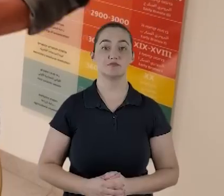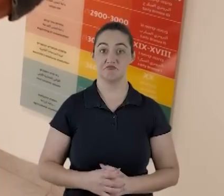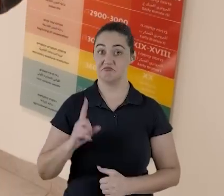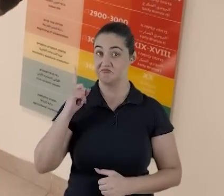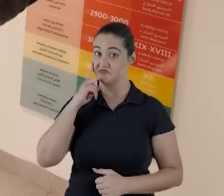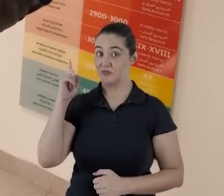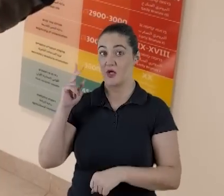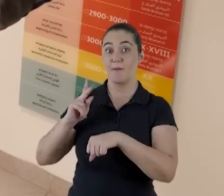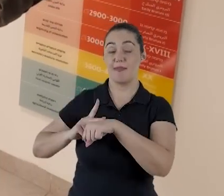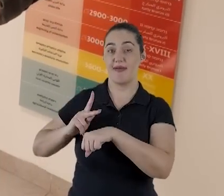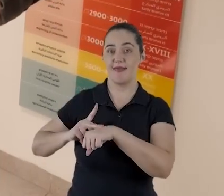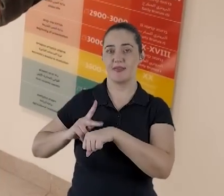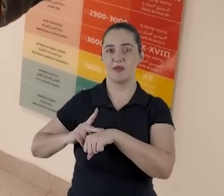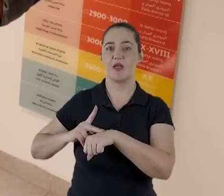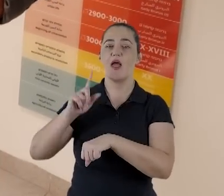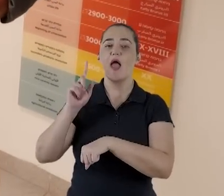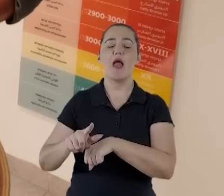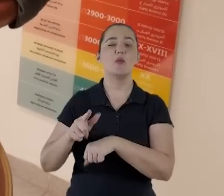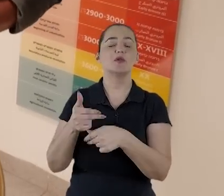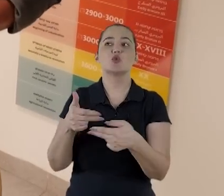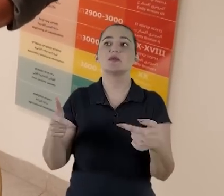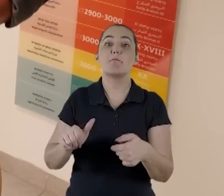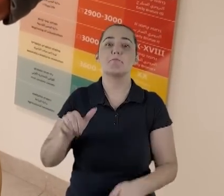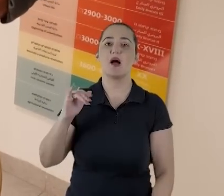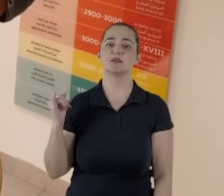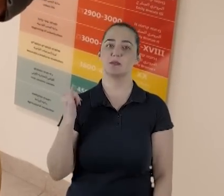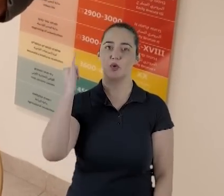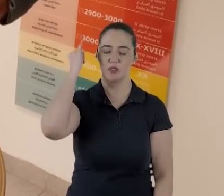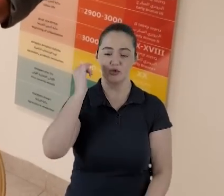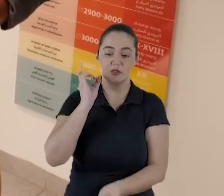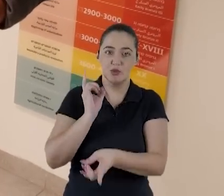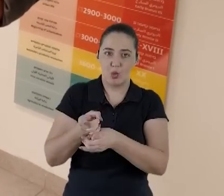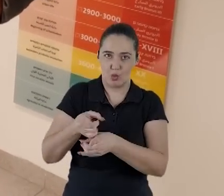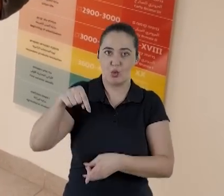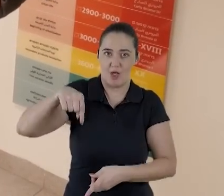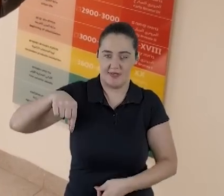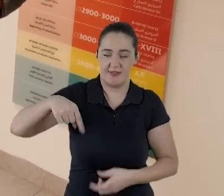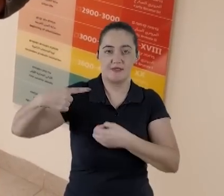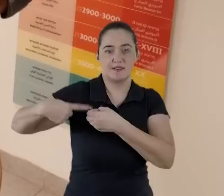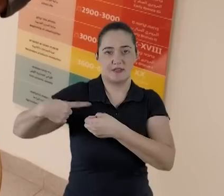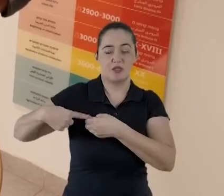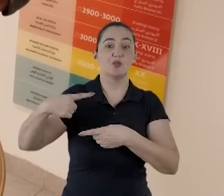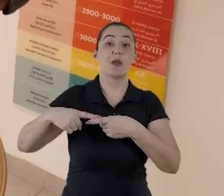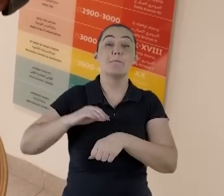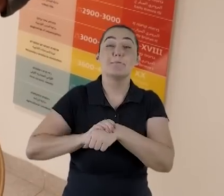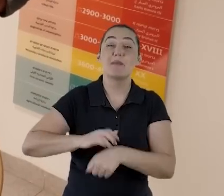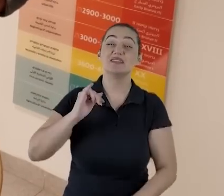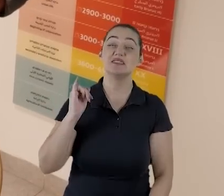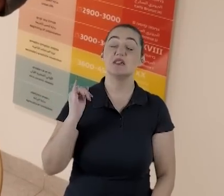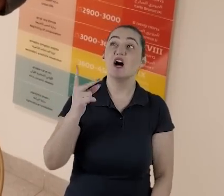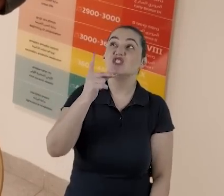Esta pedra aqui que você está vendo, ela é um dos elementos mais importantes que foram escavados aqui em Meguido, porque é o mais